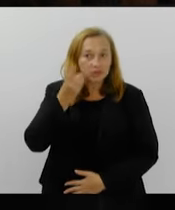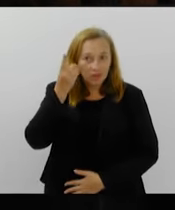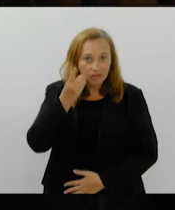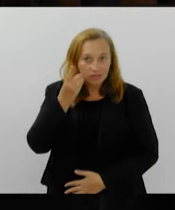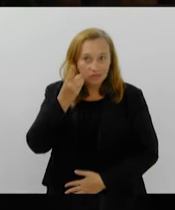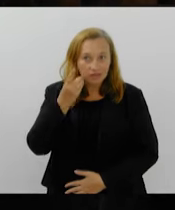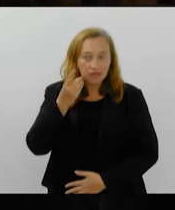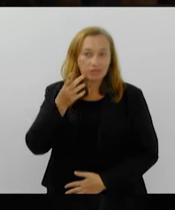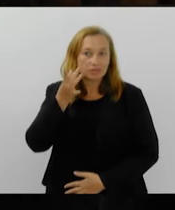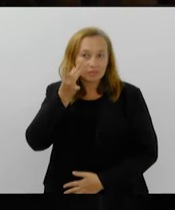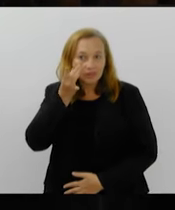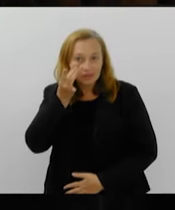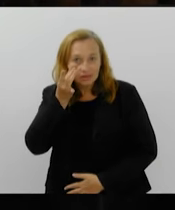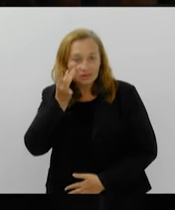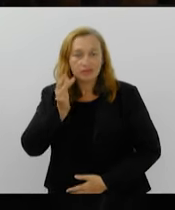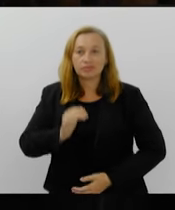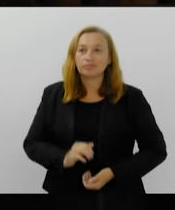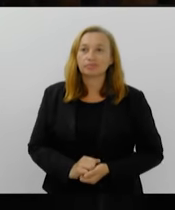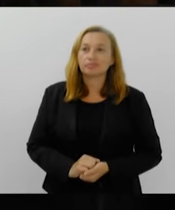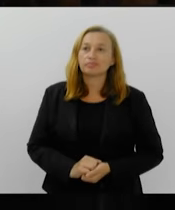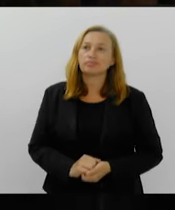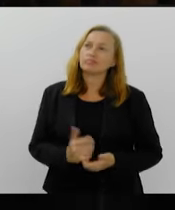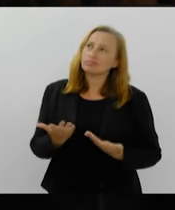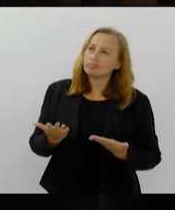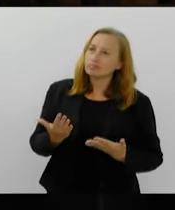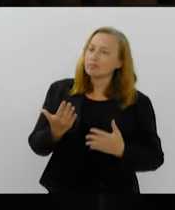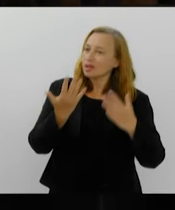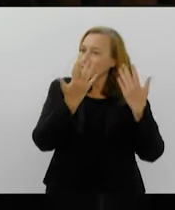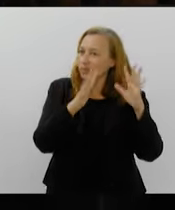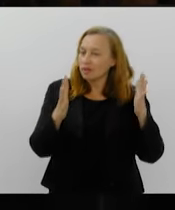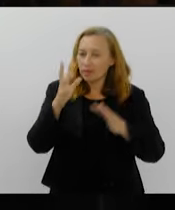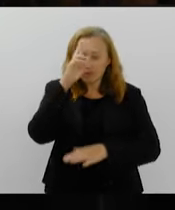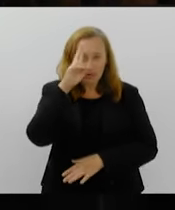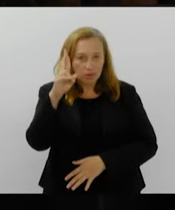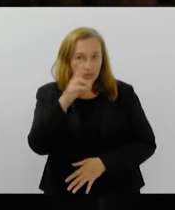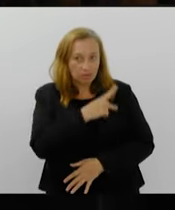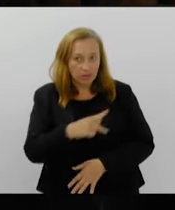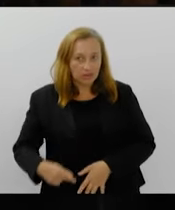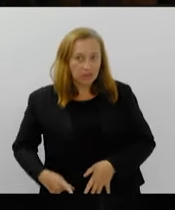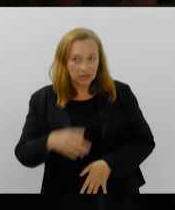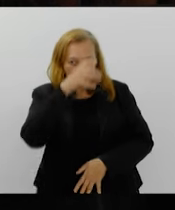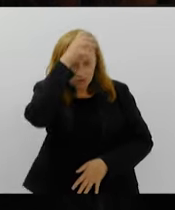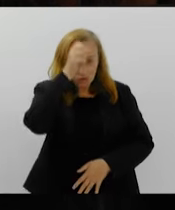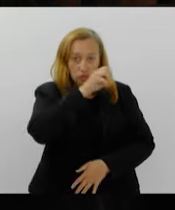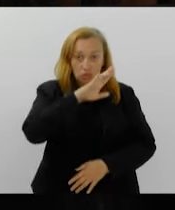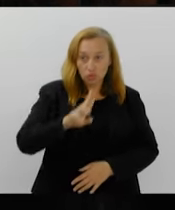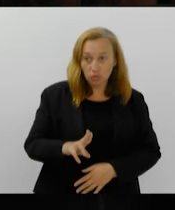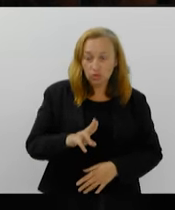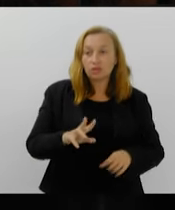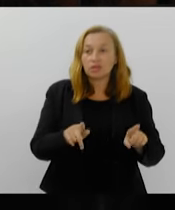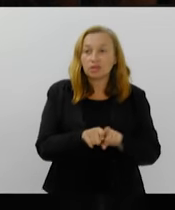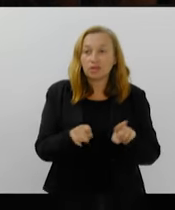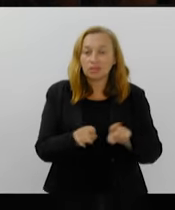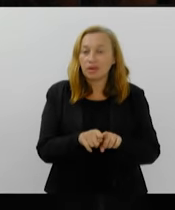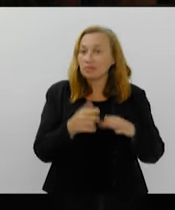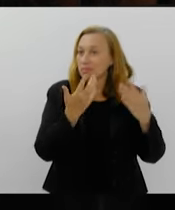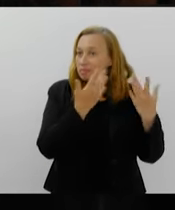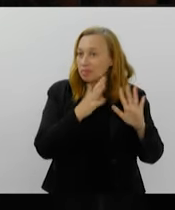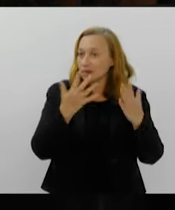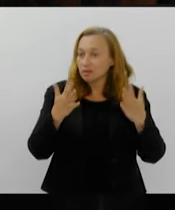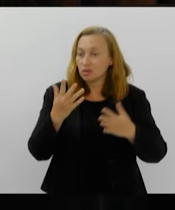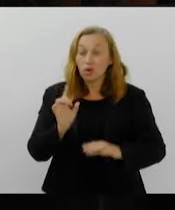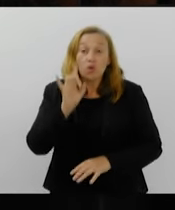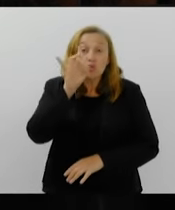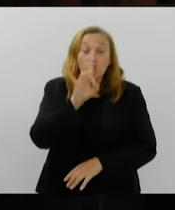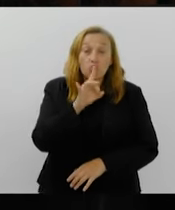deputados presentes aliás cumprimentar a vossa excelência Presidente deputada tiju e cumprimentar Ao